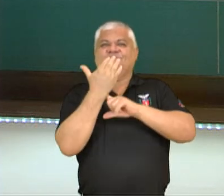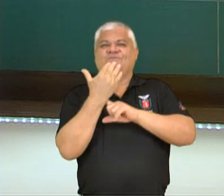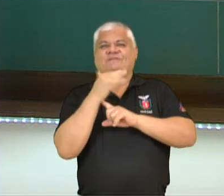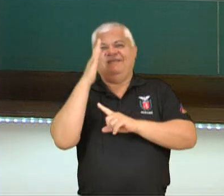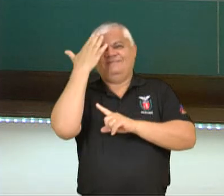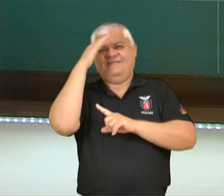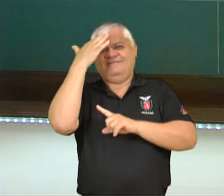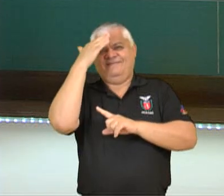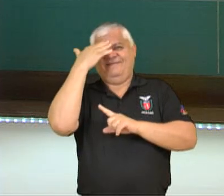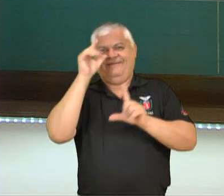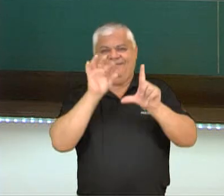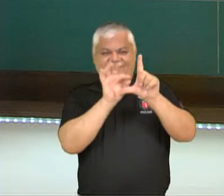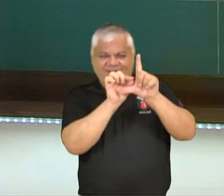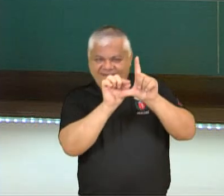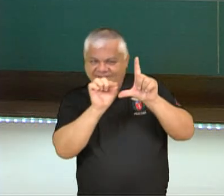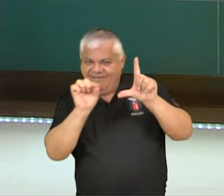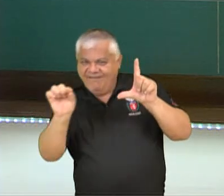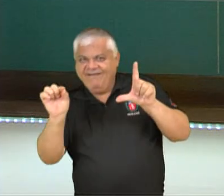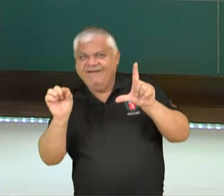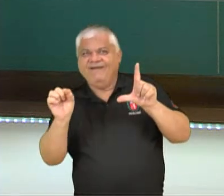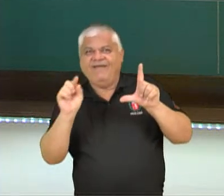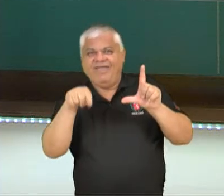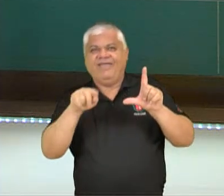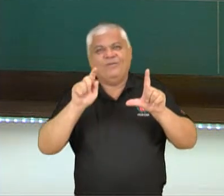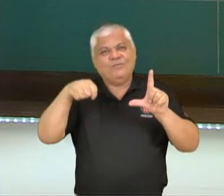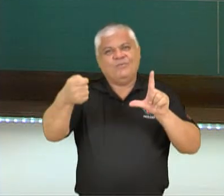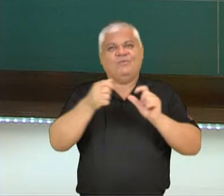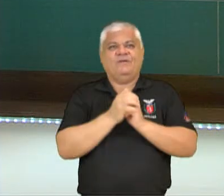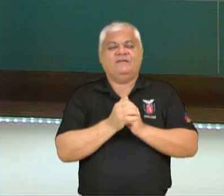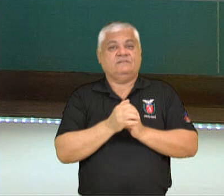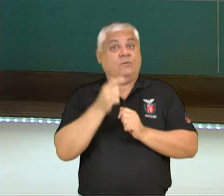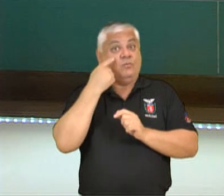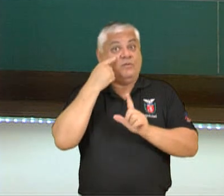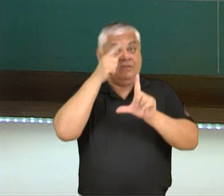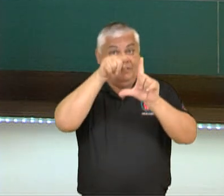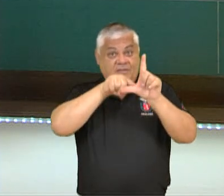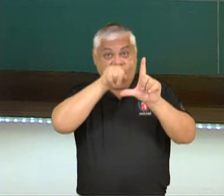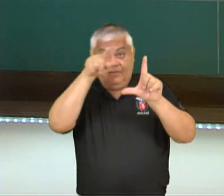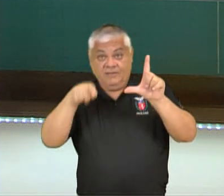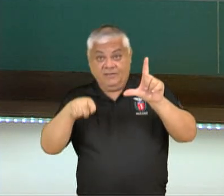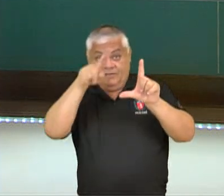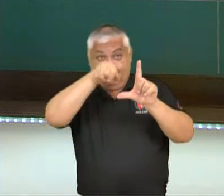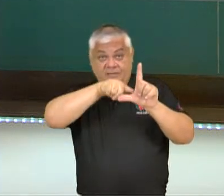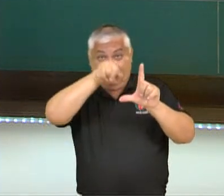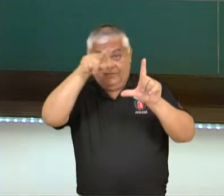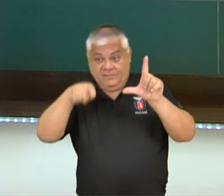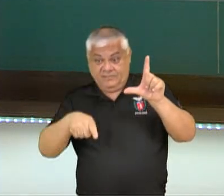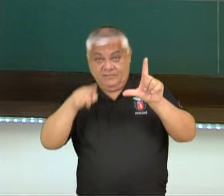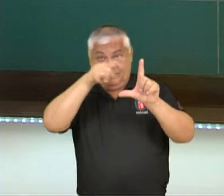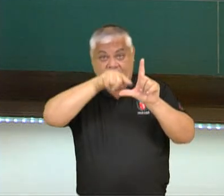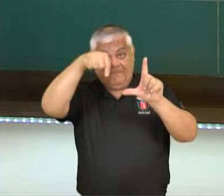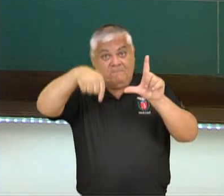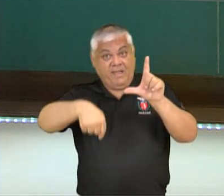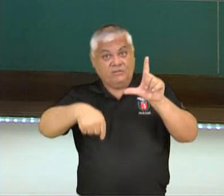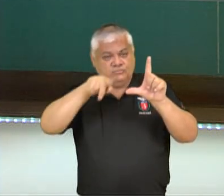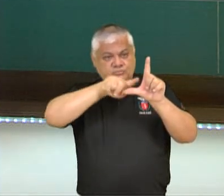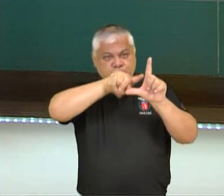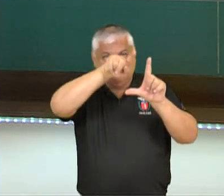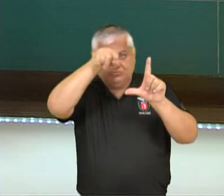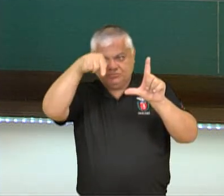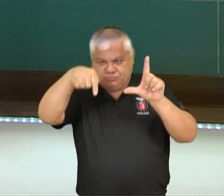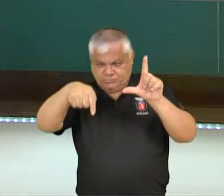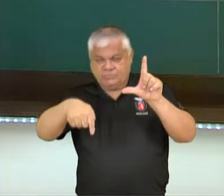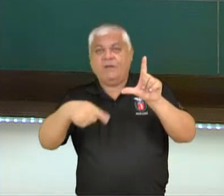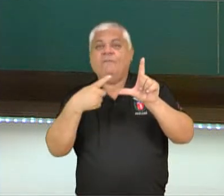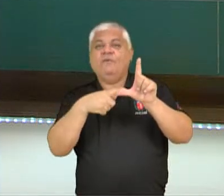nosso entendimento em relação a essa parábola. Notem, né, que essa parábola ela é aberta para baixo, por quê? Porque o coeficiente a